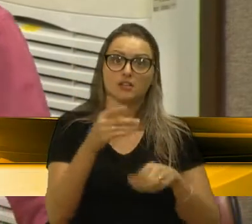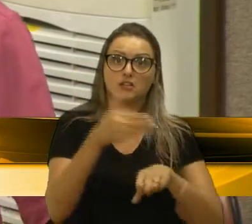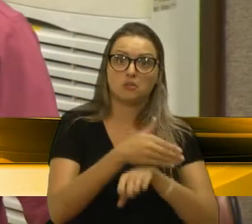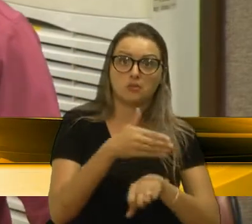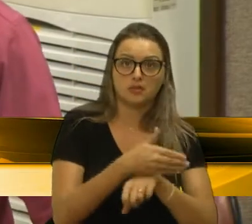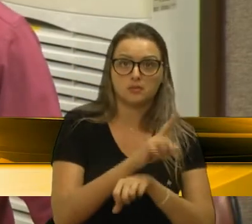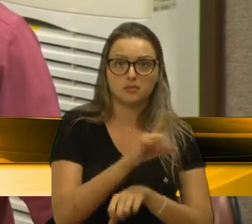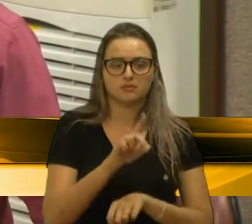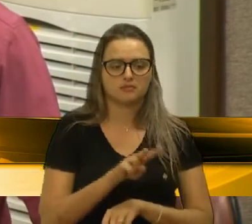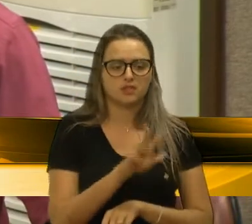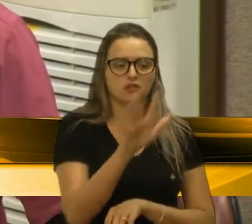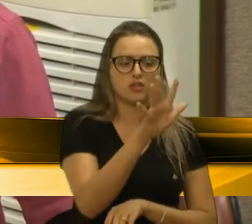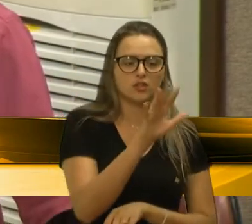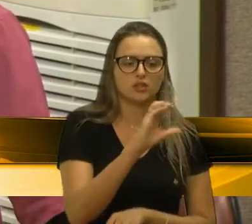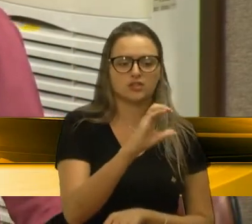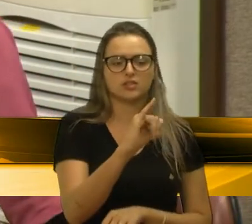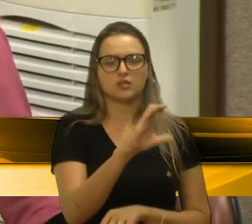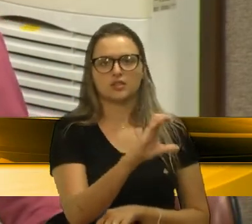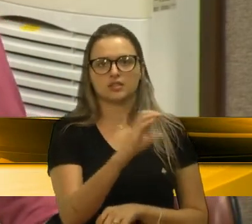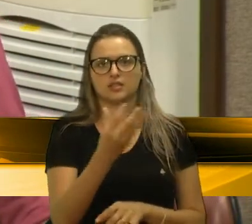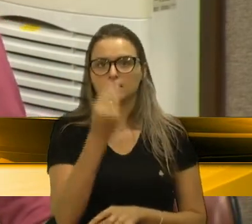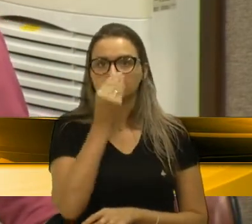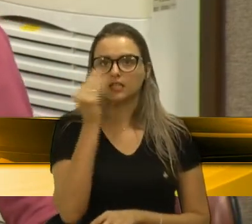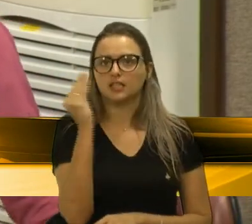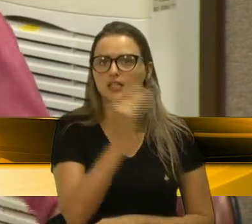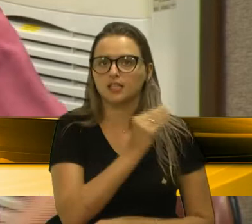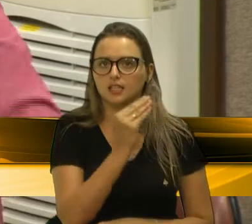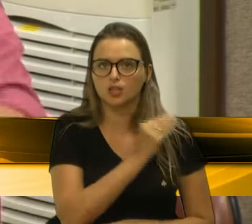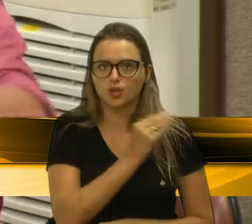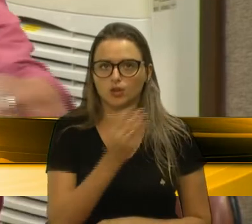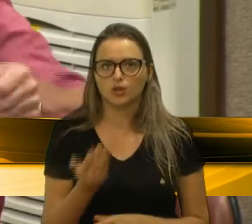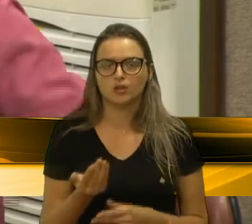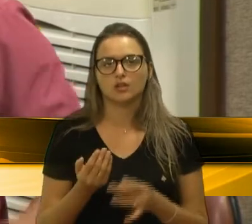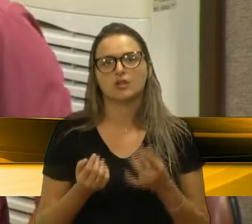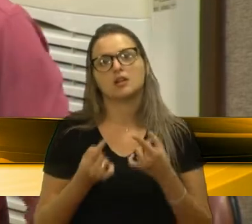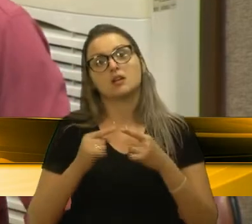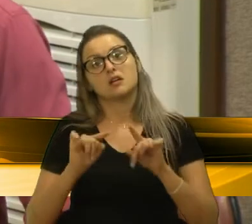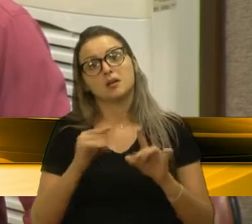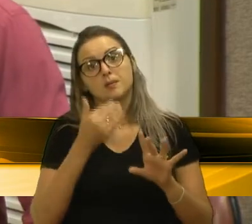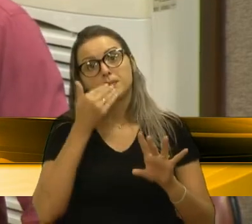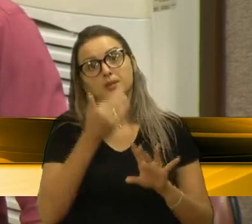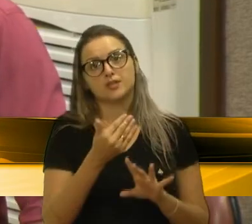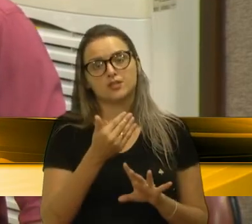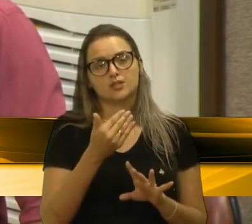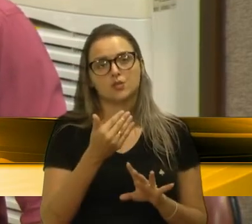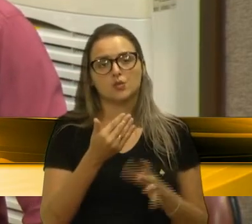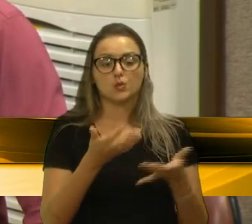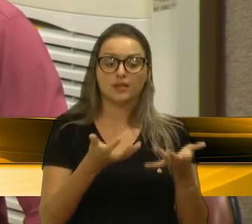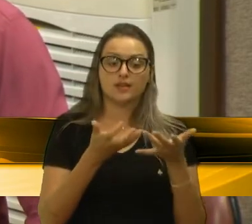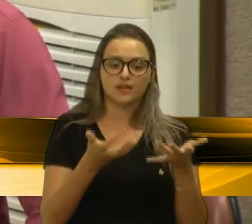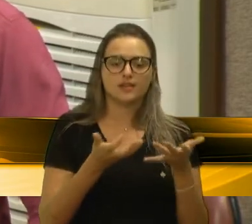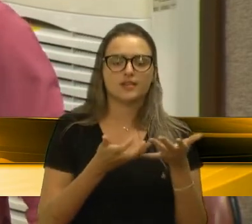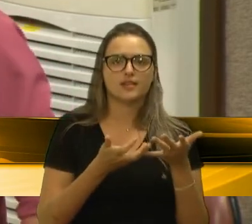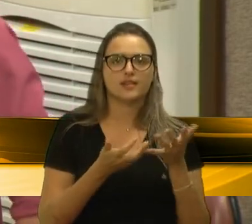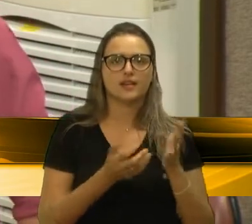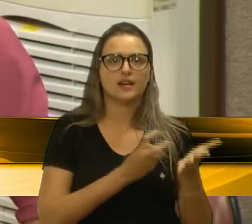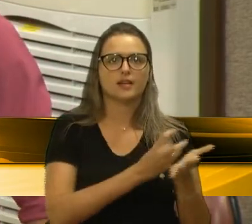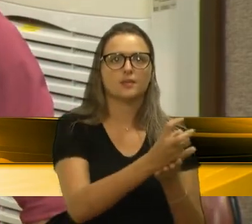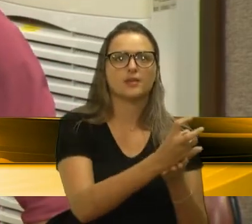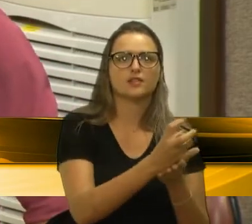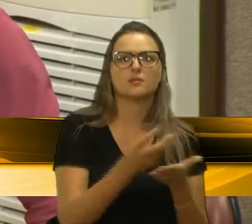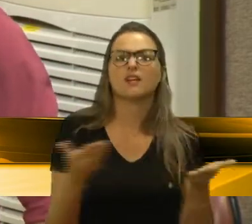valorizou assim que esnobo por entre linhas pediram queriam a cassação do prefeito cadê a